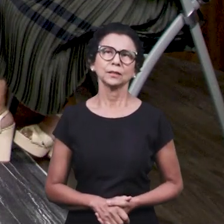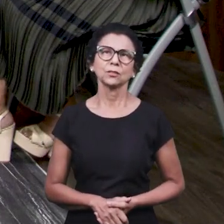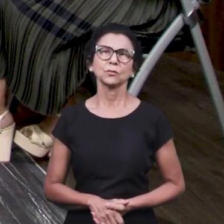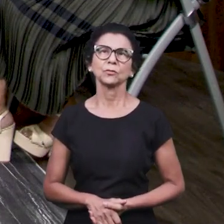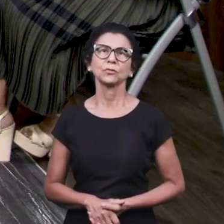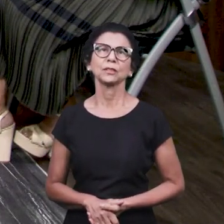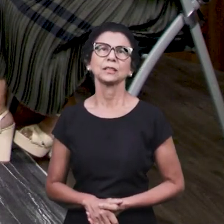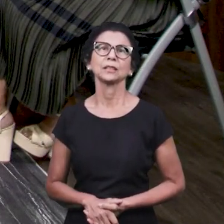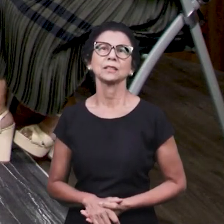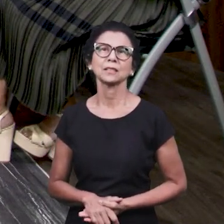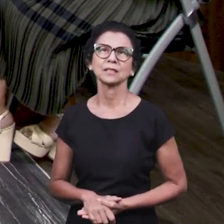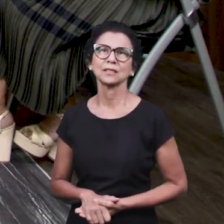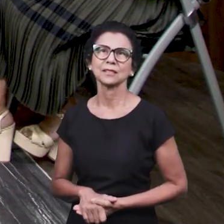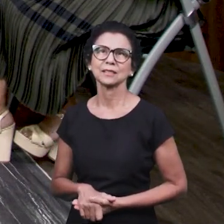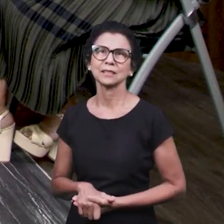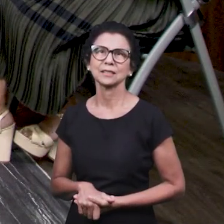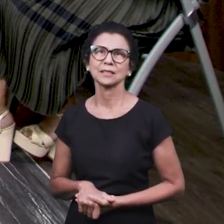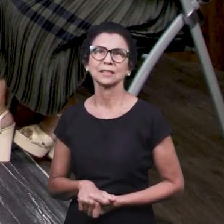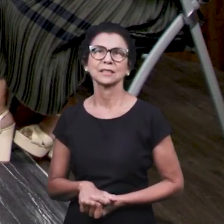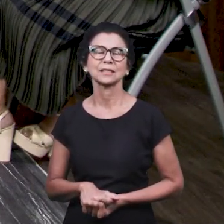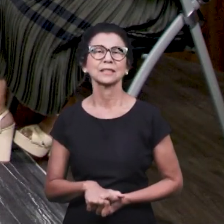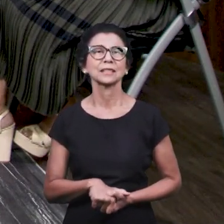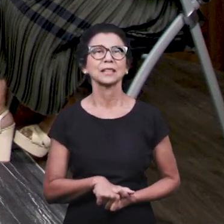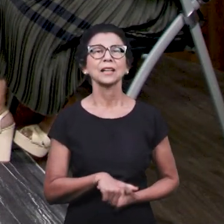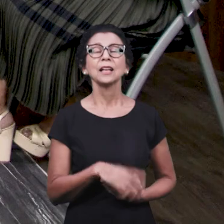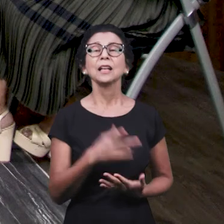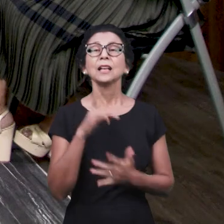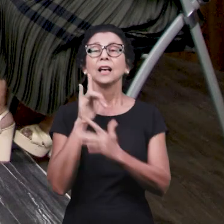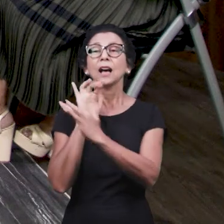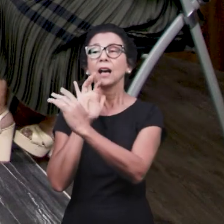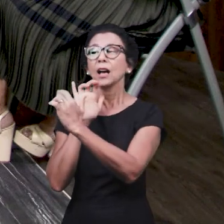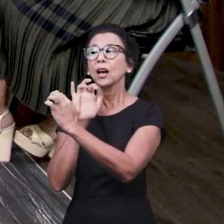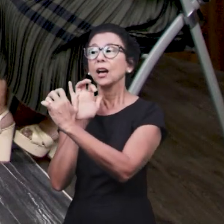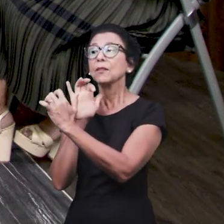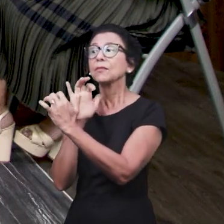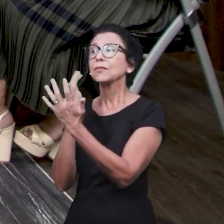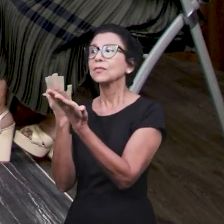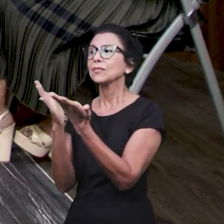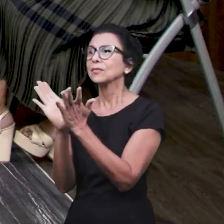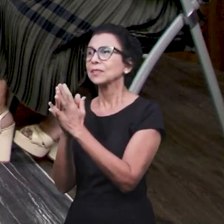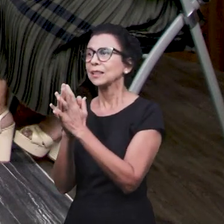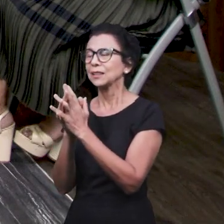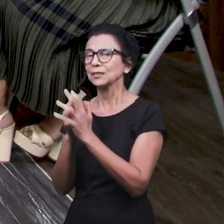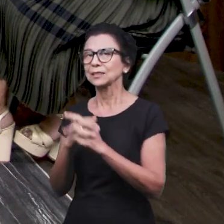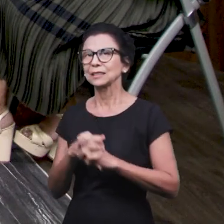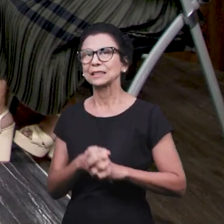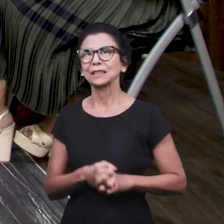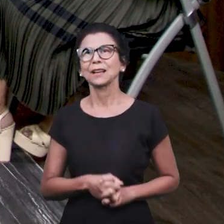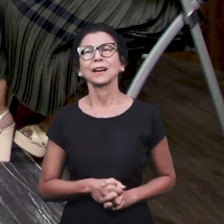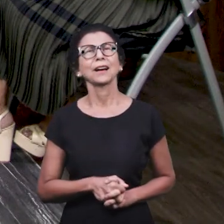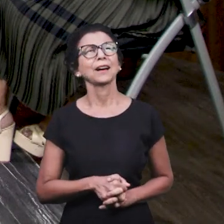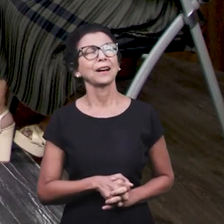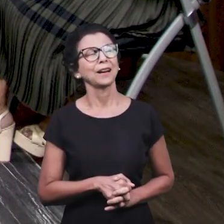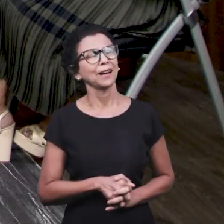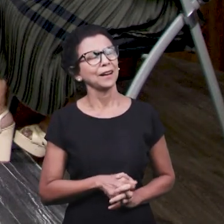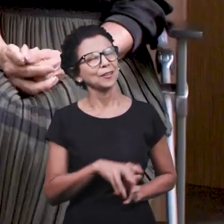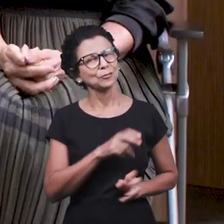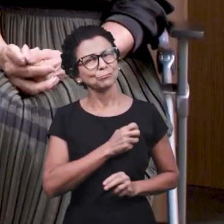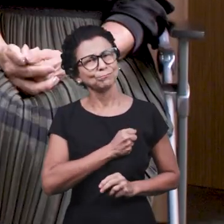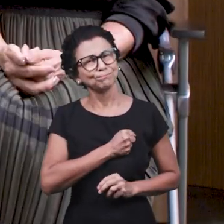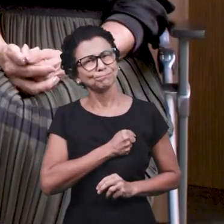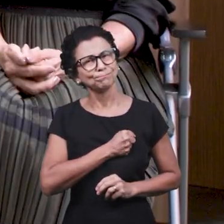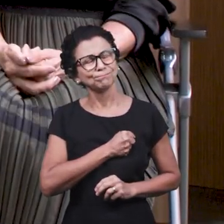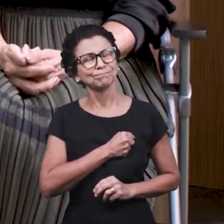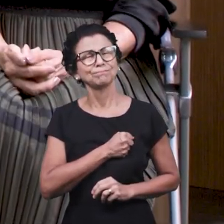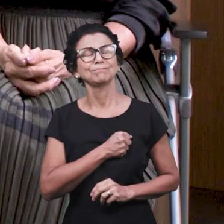tô curiosa pra ouvir como é que uma flautista ficou fora do país. Isso era uma apreensão muito grande no meu coração, porque eu sou